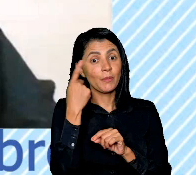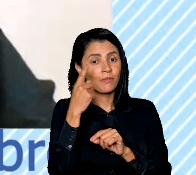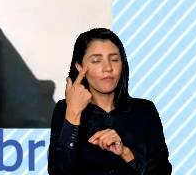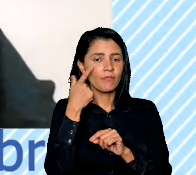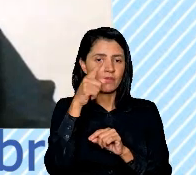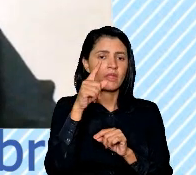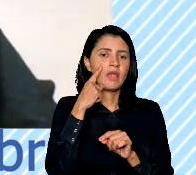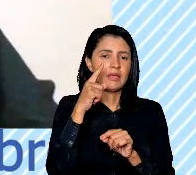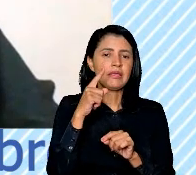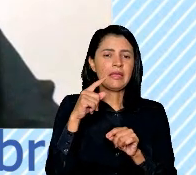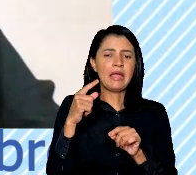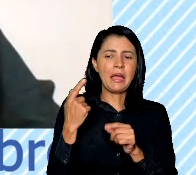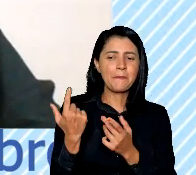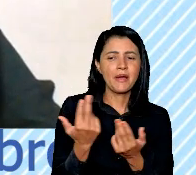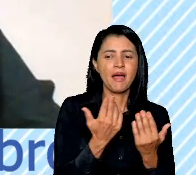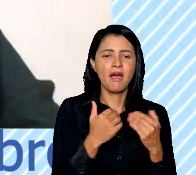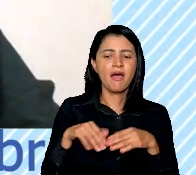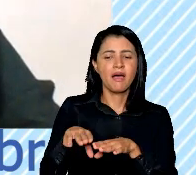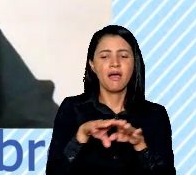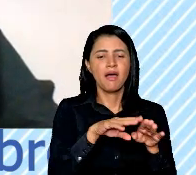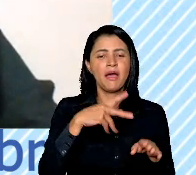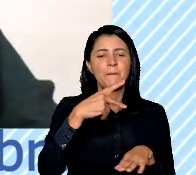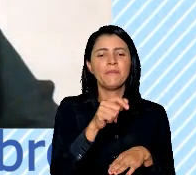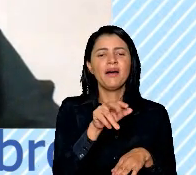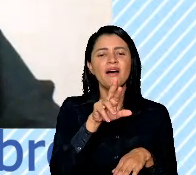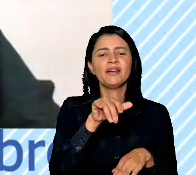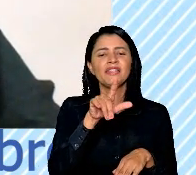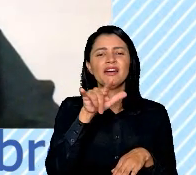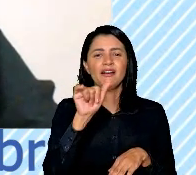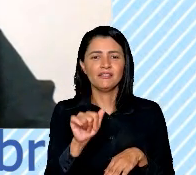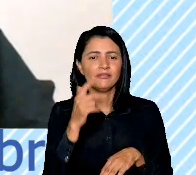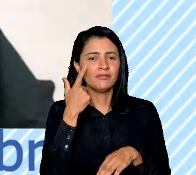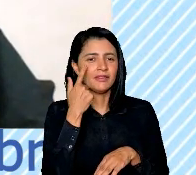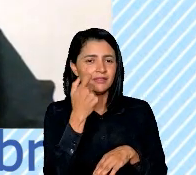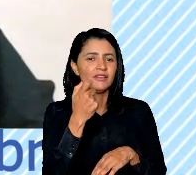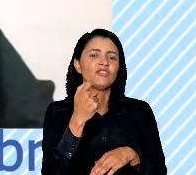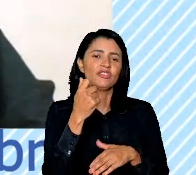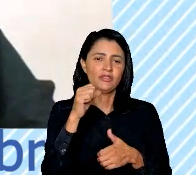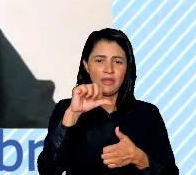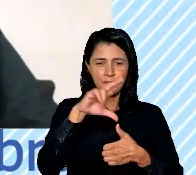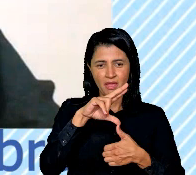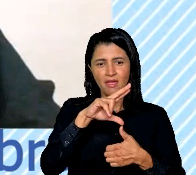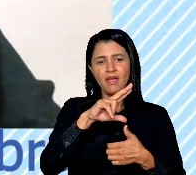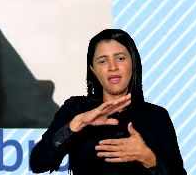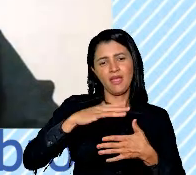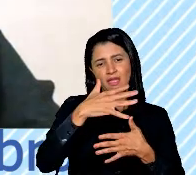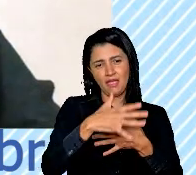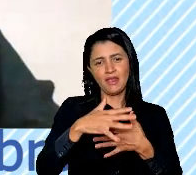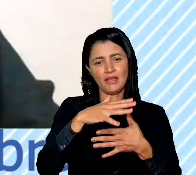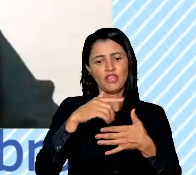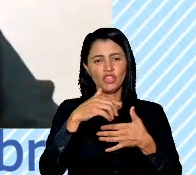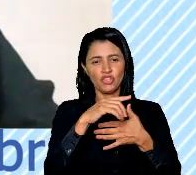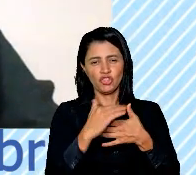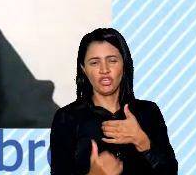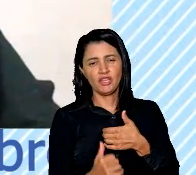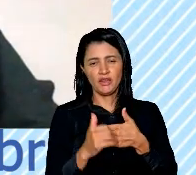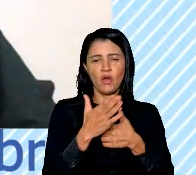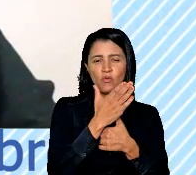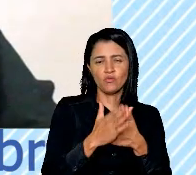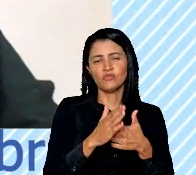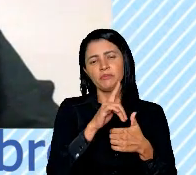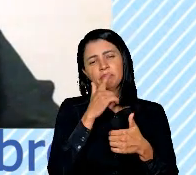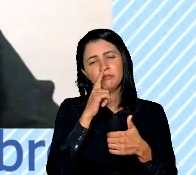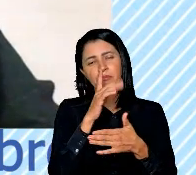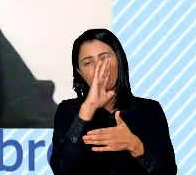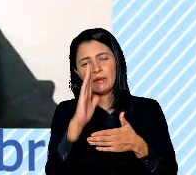da paridade, ela é muito interessante. Na América Latina, ela, excluindo o Brasil e alguns outros países, ela se